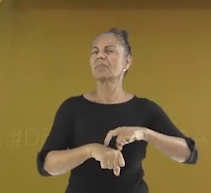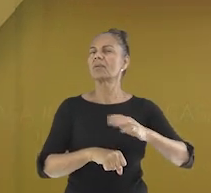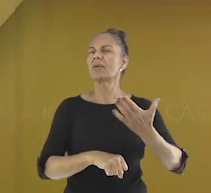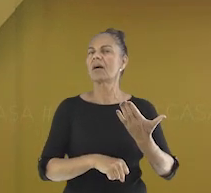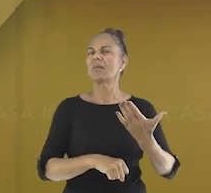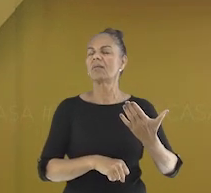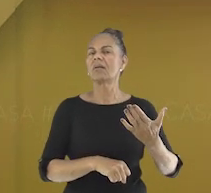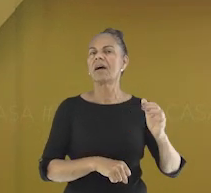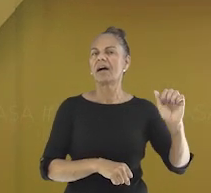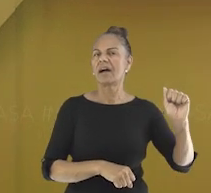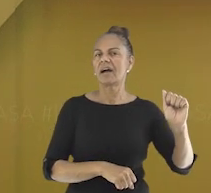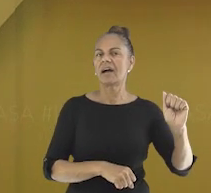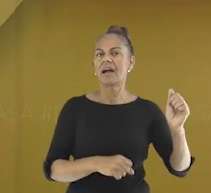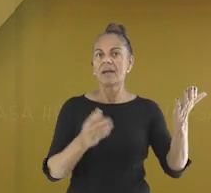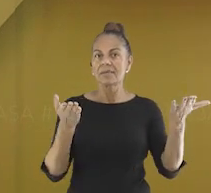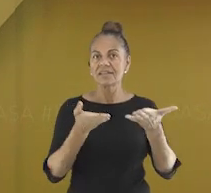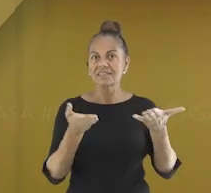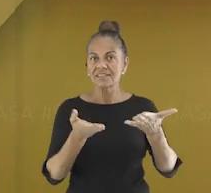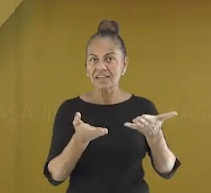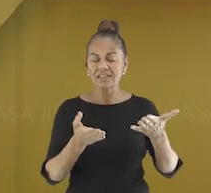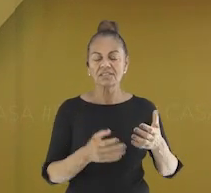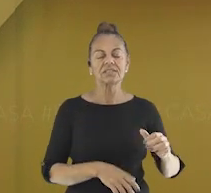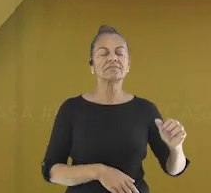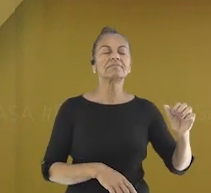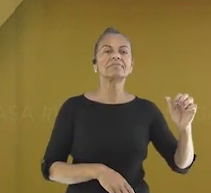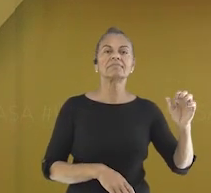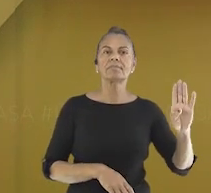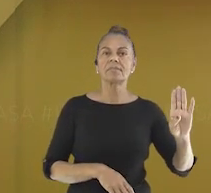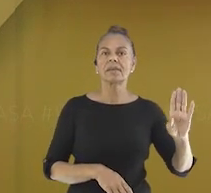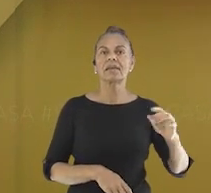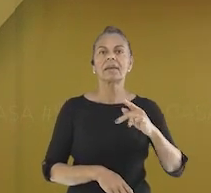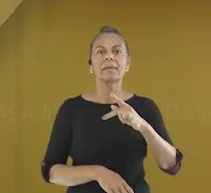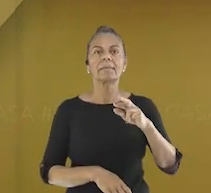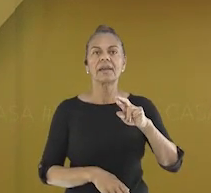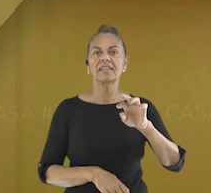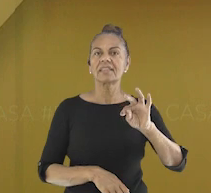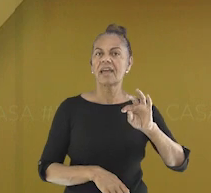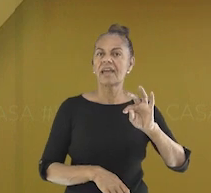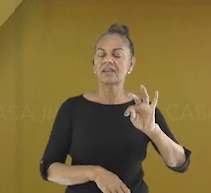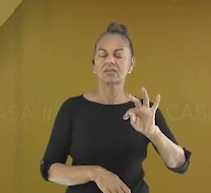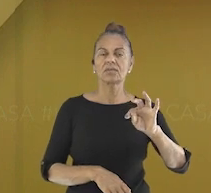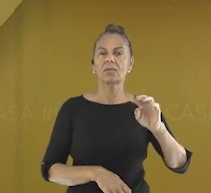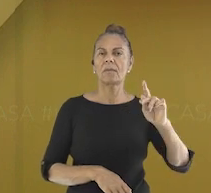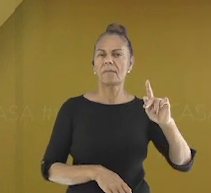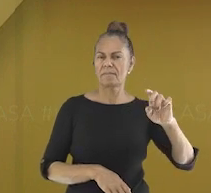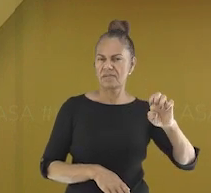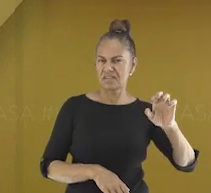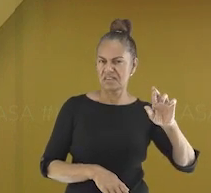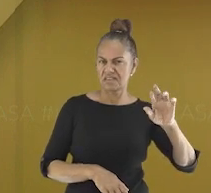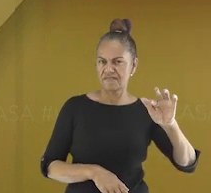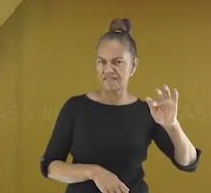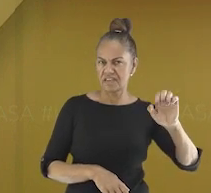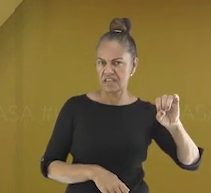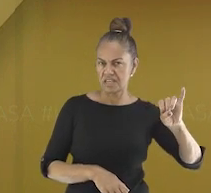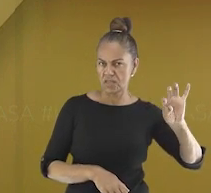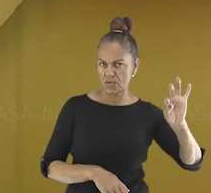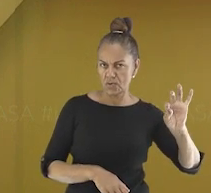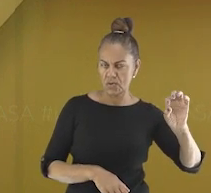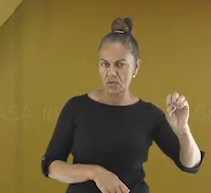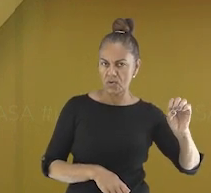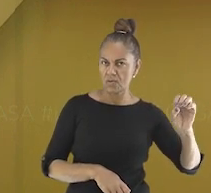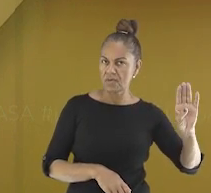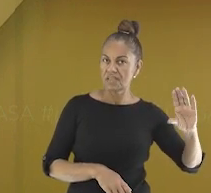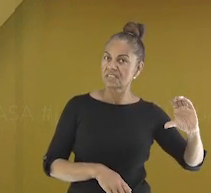questões. Questão número 1. No primeiro quadrinho, o verbo será está em qual tempo verbal? Letra